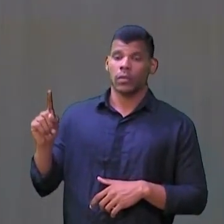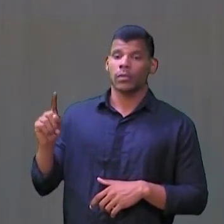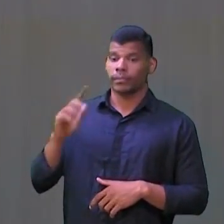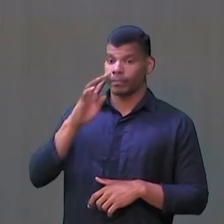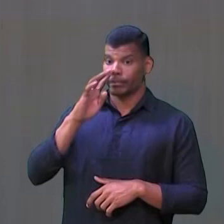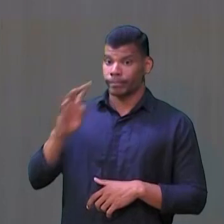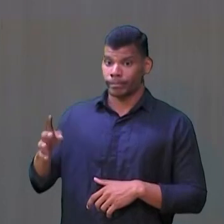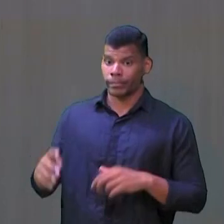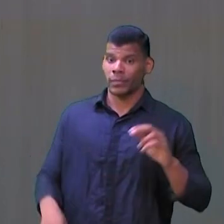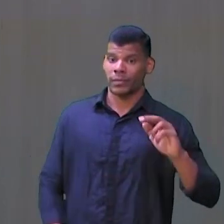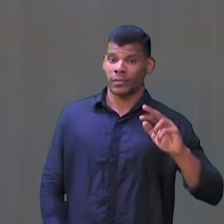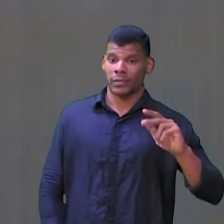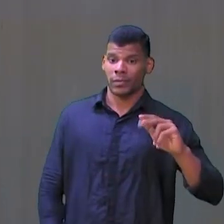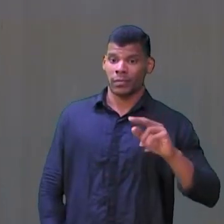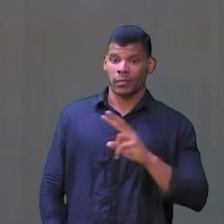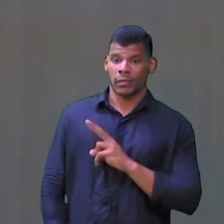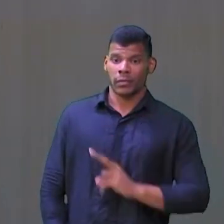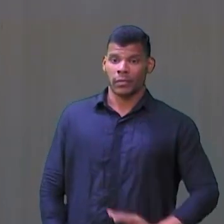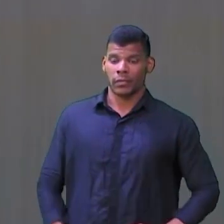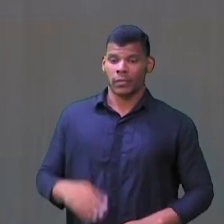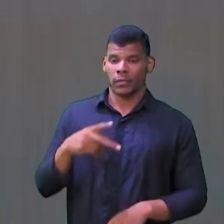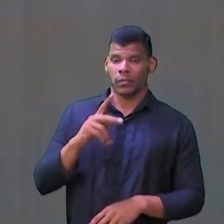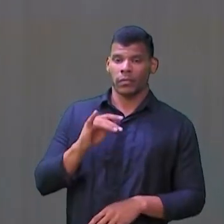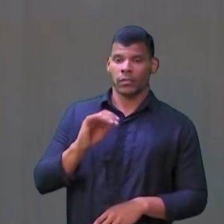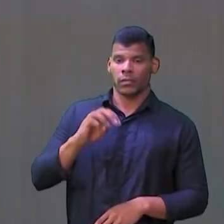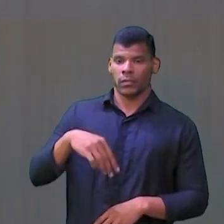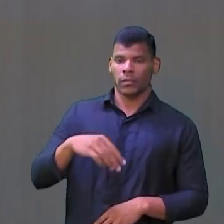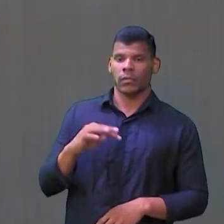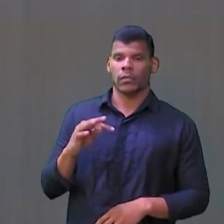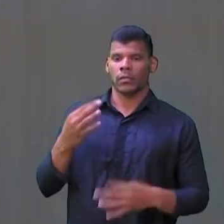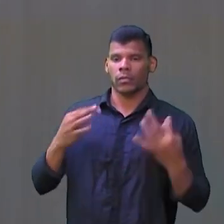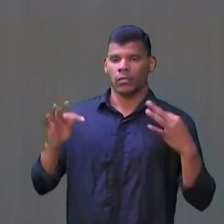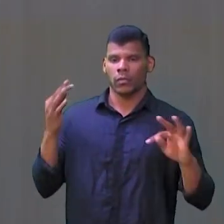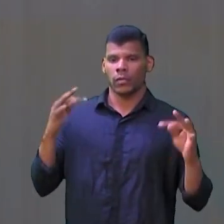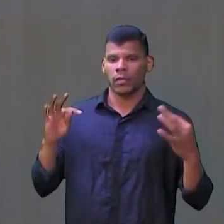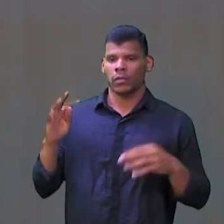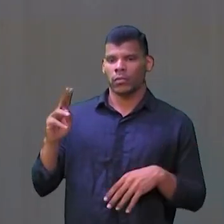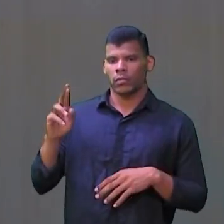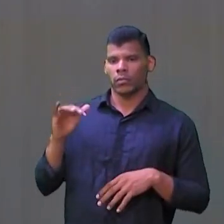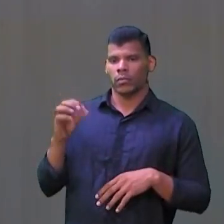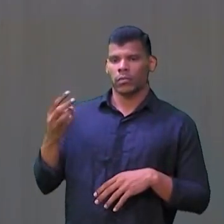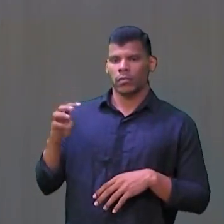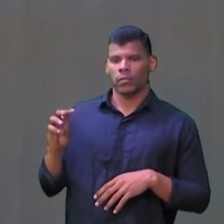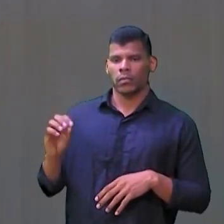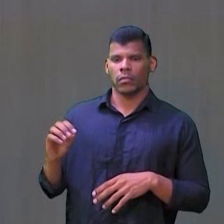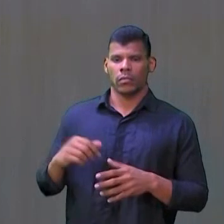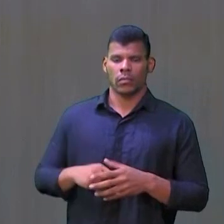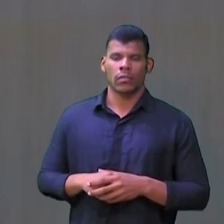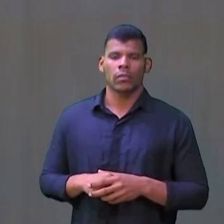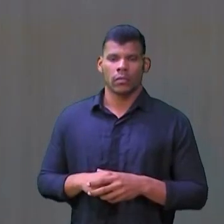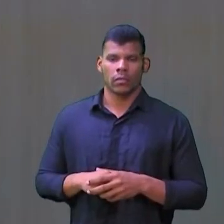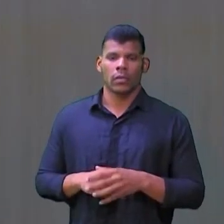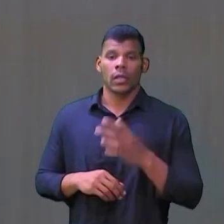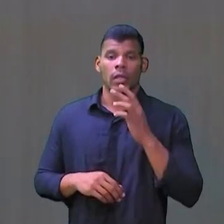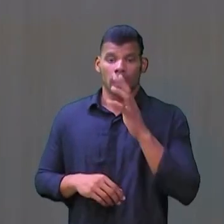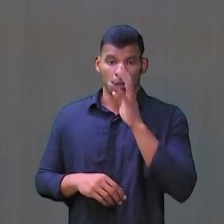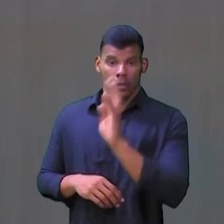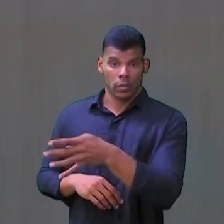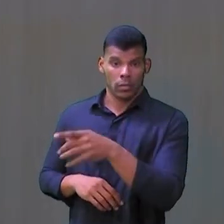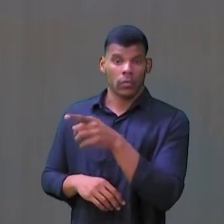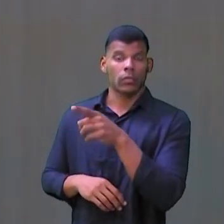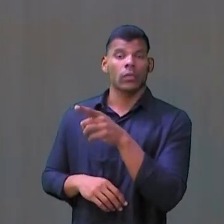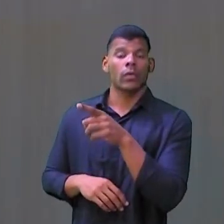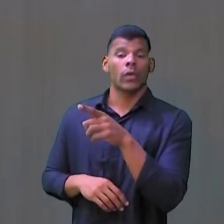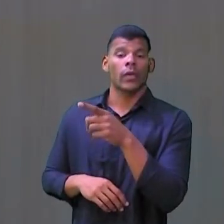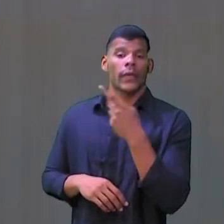pelo irmão do vereador Kim Turismo, do seu município. O irmão desse vereador chegou a dizer que